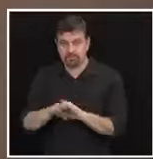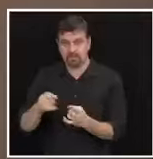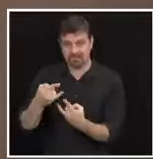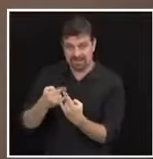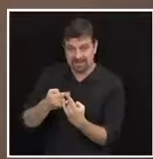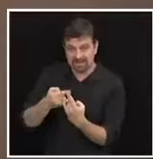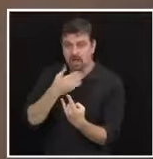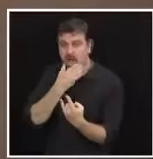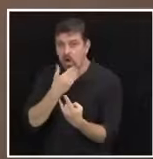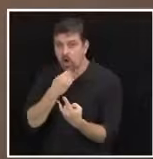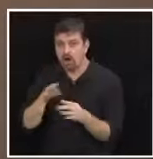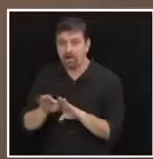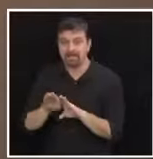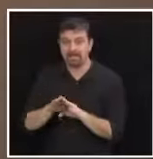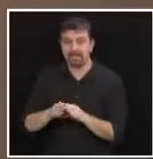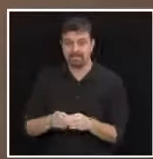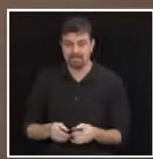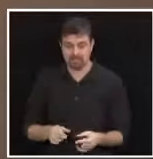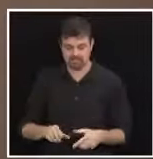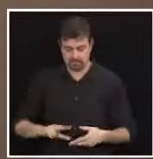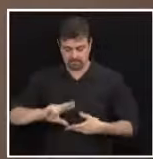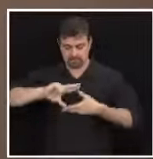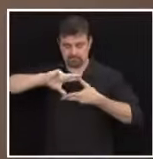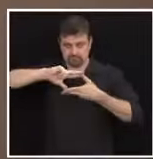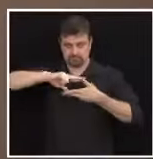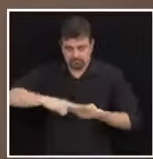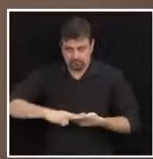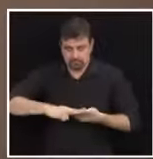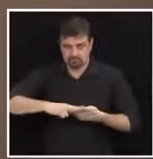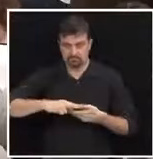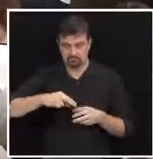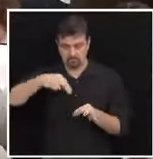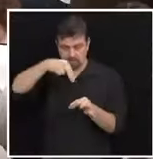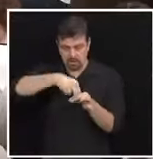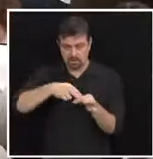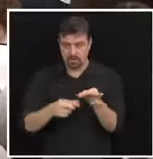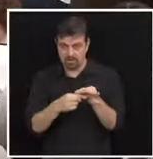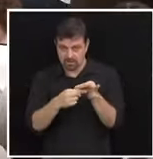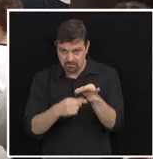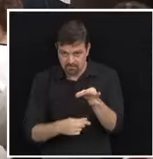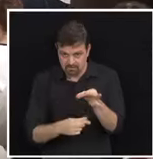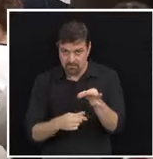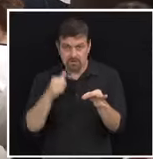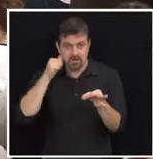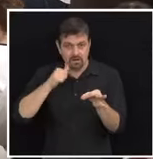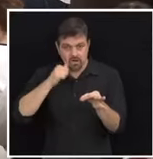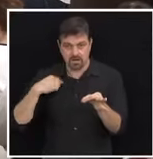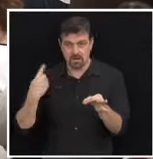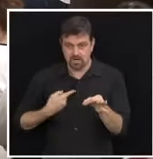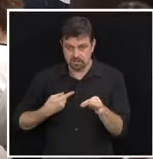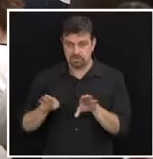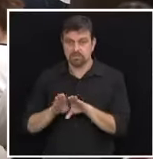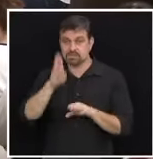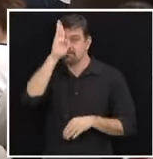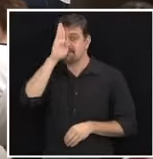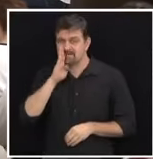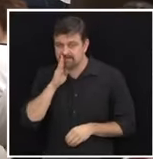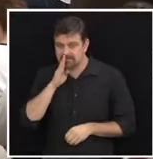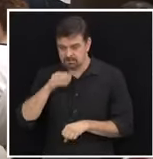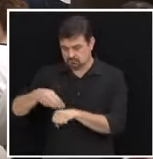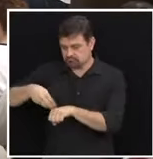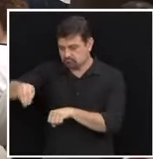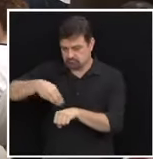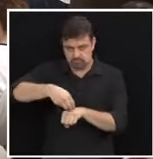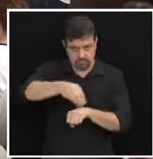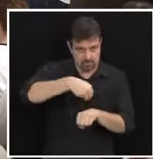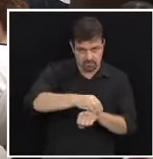e o feminino, tá? Para quem tiver interesse, quiser conhecer também, quiser pegar, nós distribuímos, tá? A distribuição gratuita de preservativo em todas